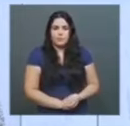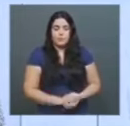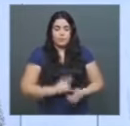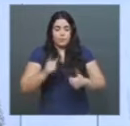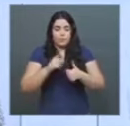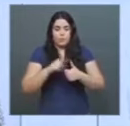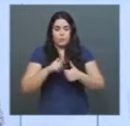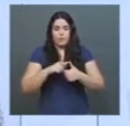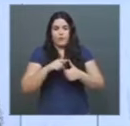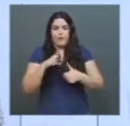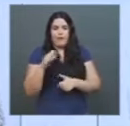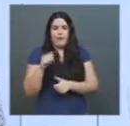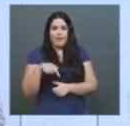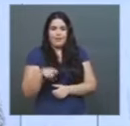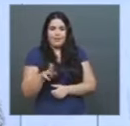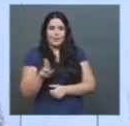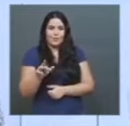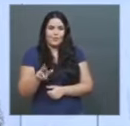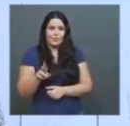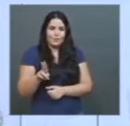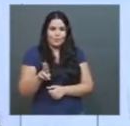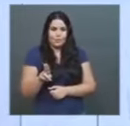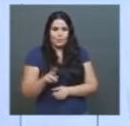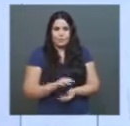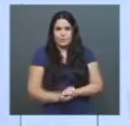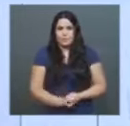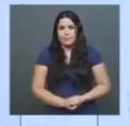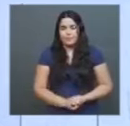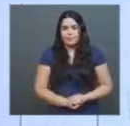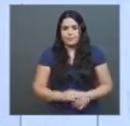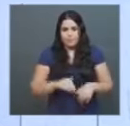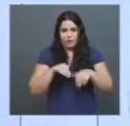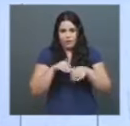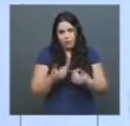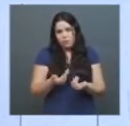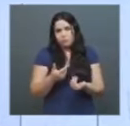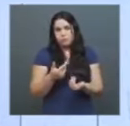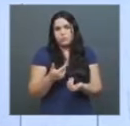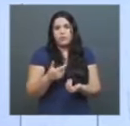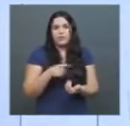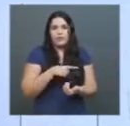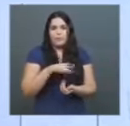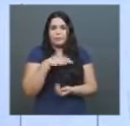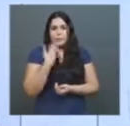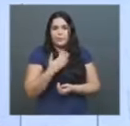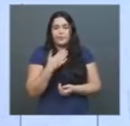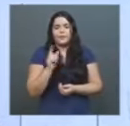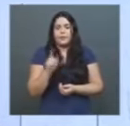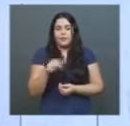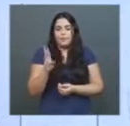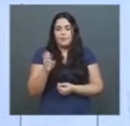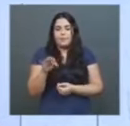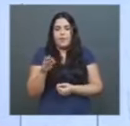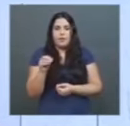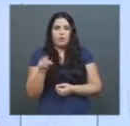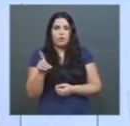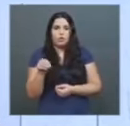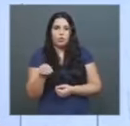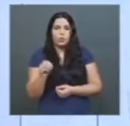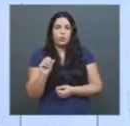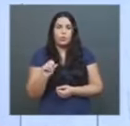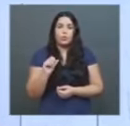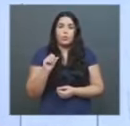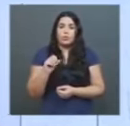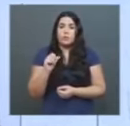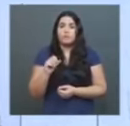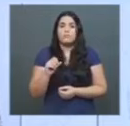método Canguru, em que, em decorrência da alta taxa de prematuridade, esse é um método realmente que ele vem